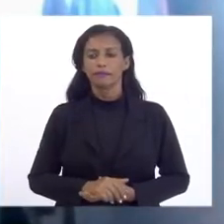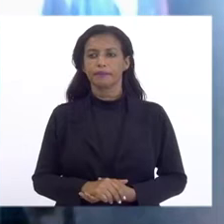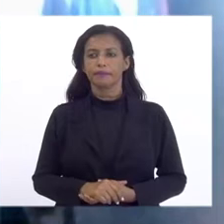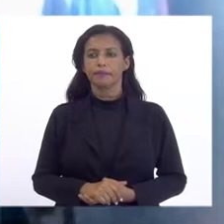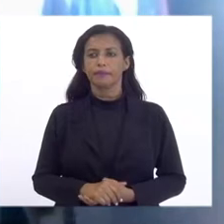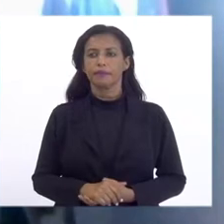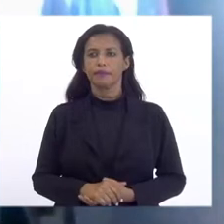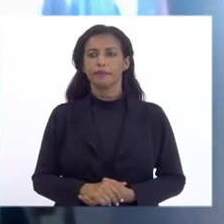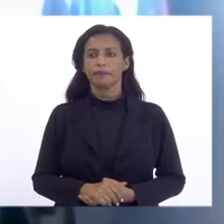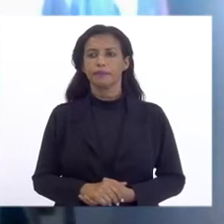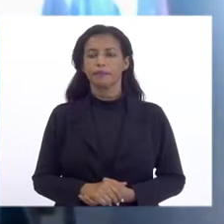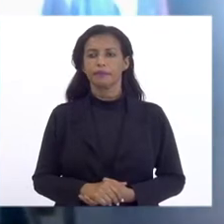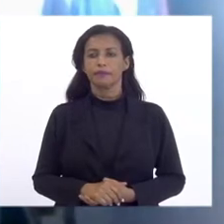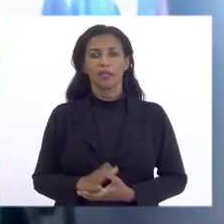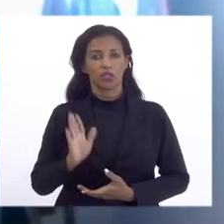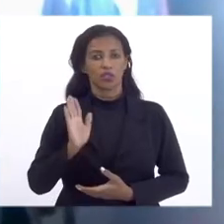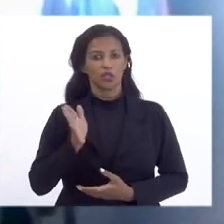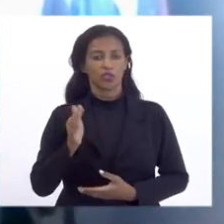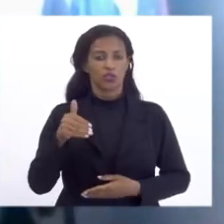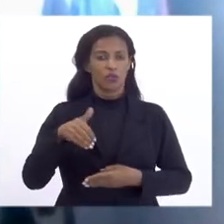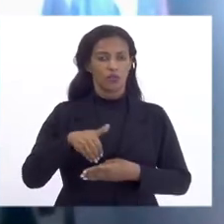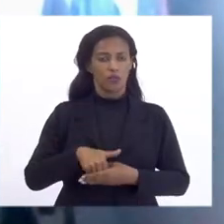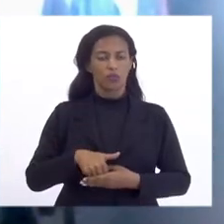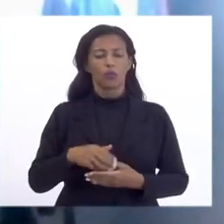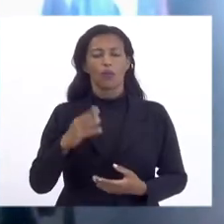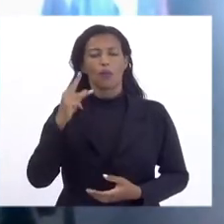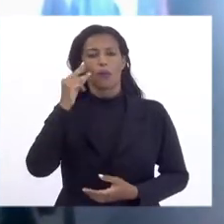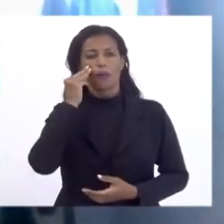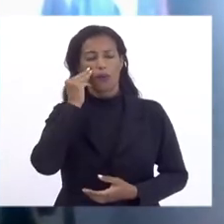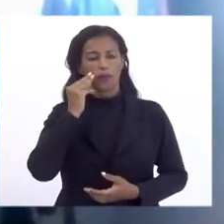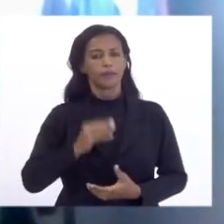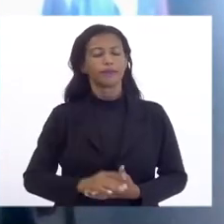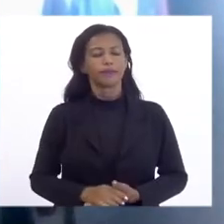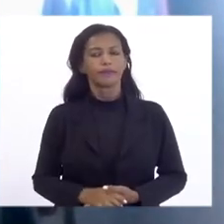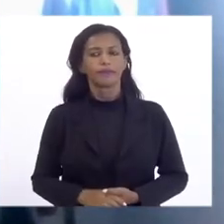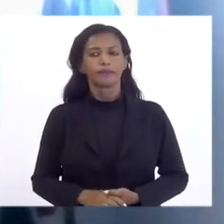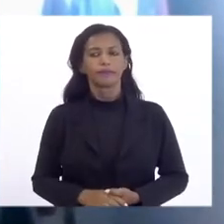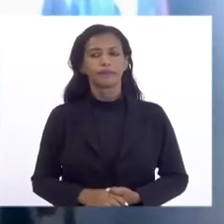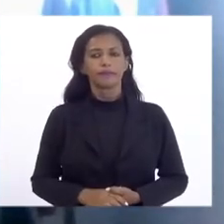Já votou, né? Já votou. Mônica, deputada Mônica.